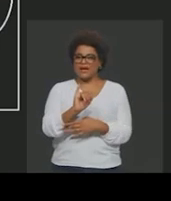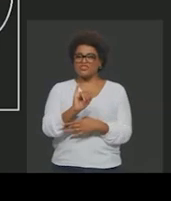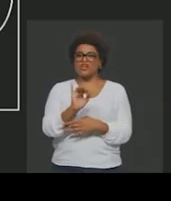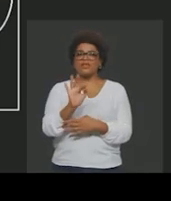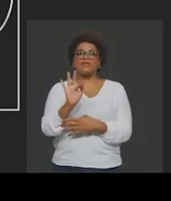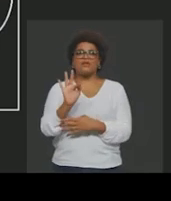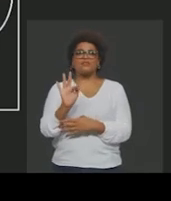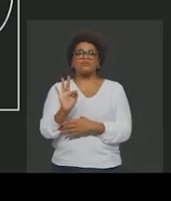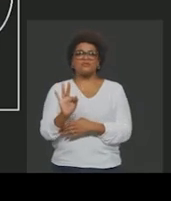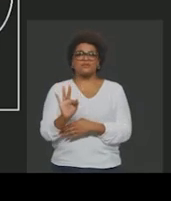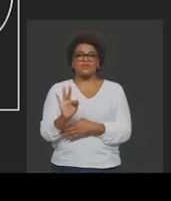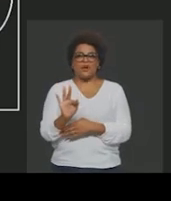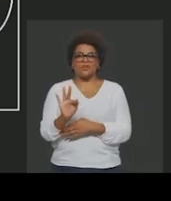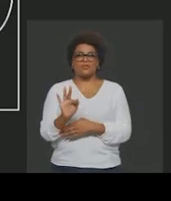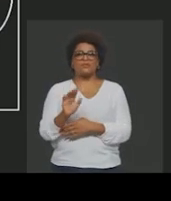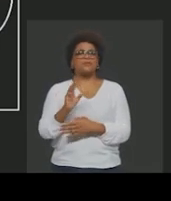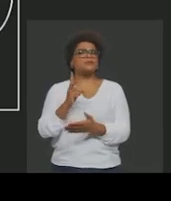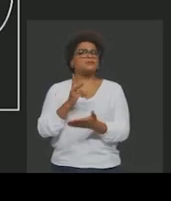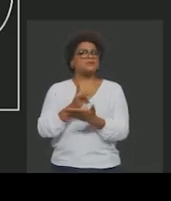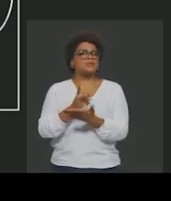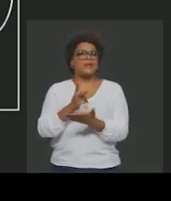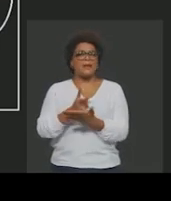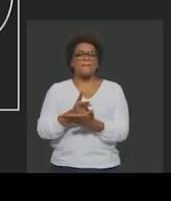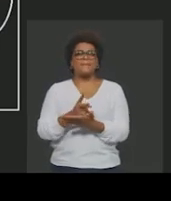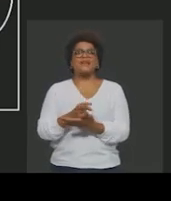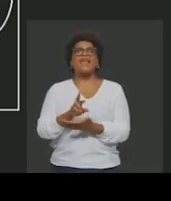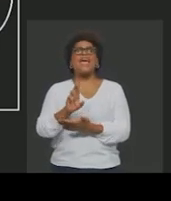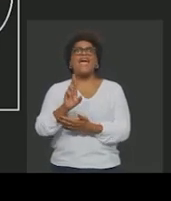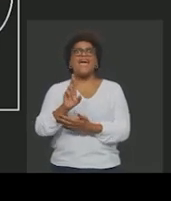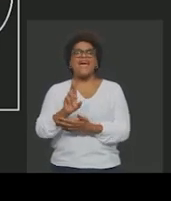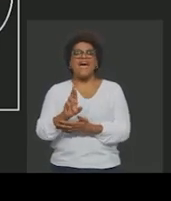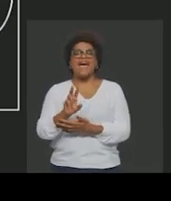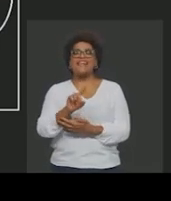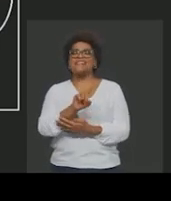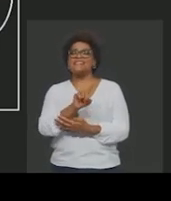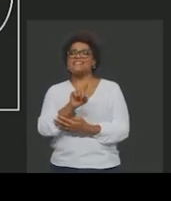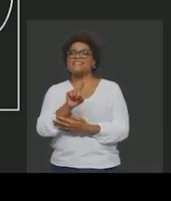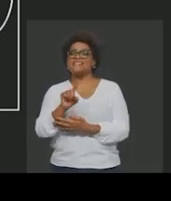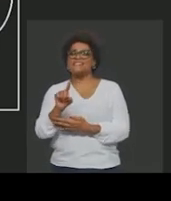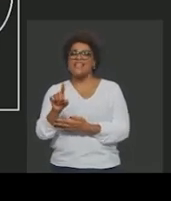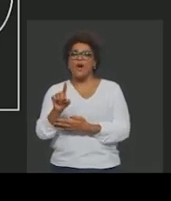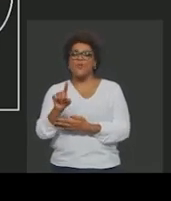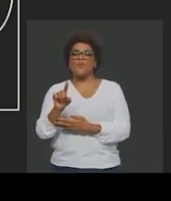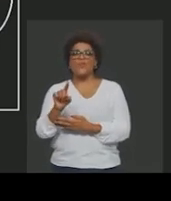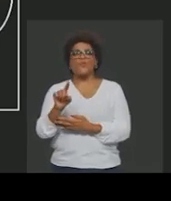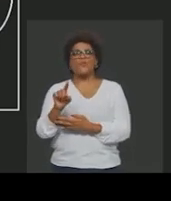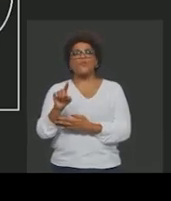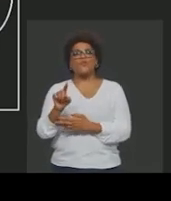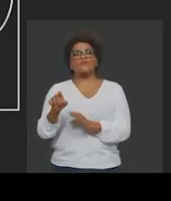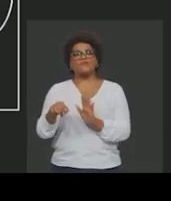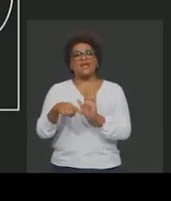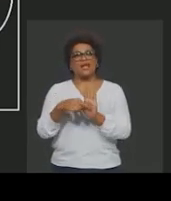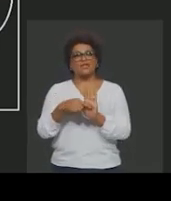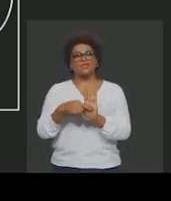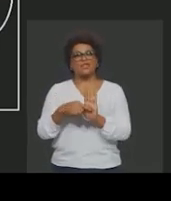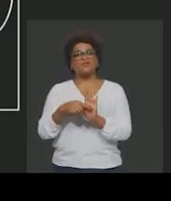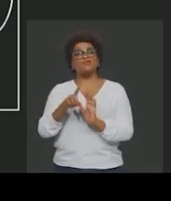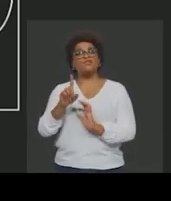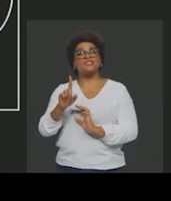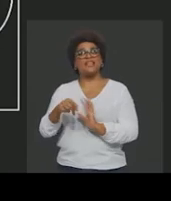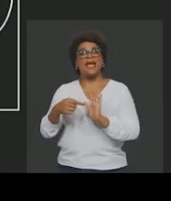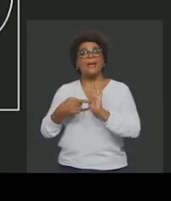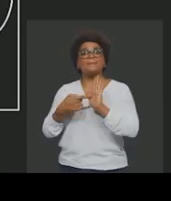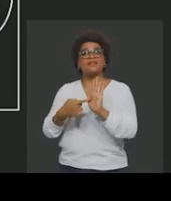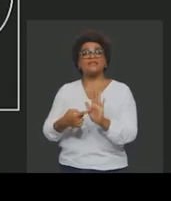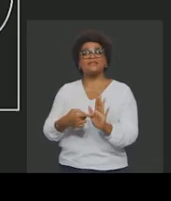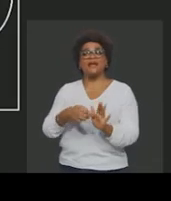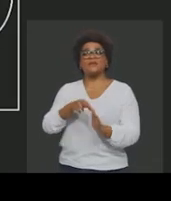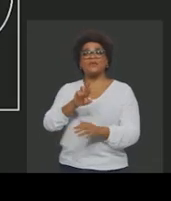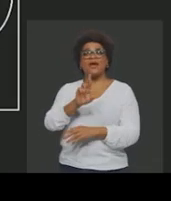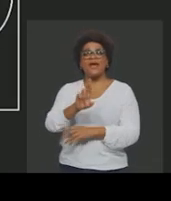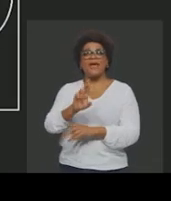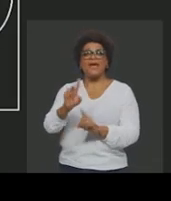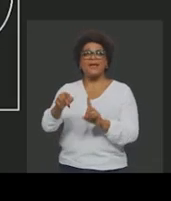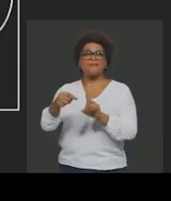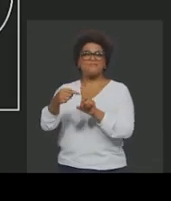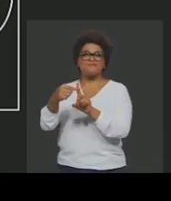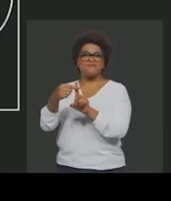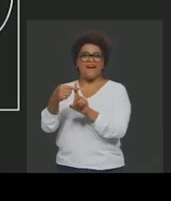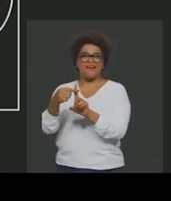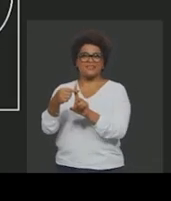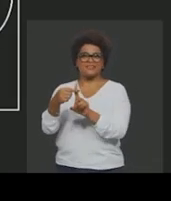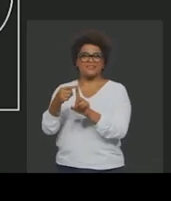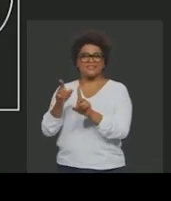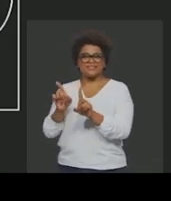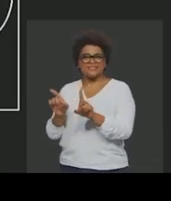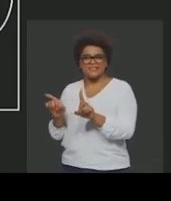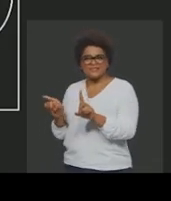embora todos os resultados estivessem disponíveis para você, na prática, na hora que você fez a conta, ao tirar